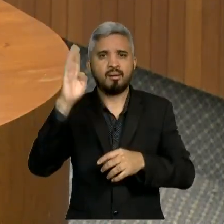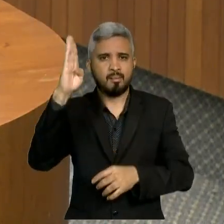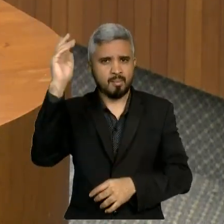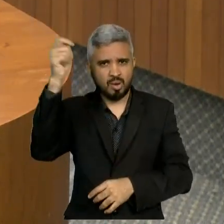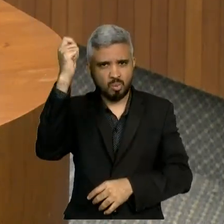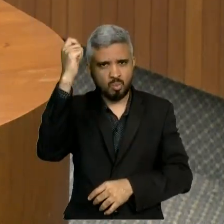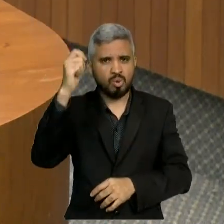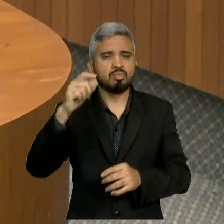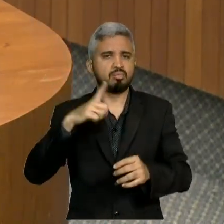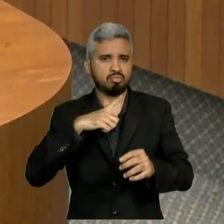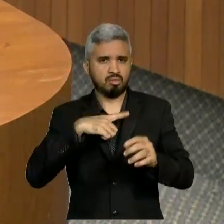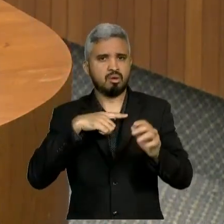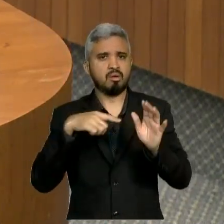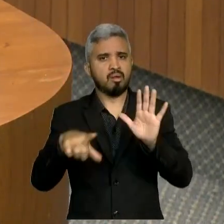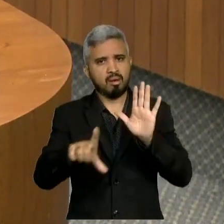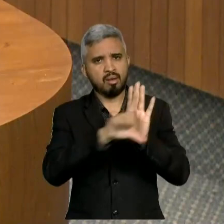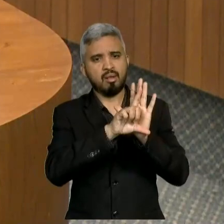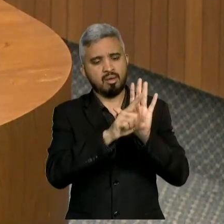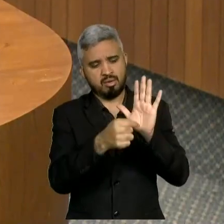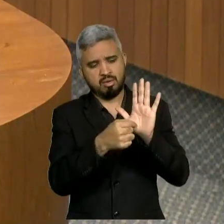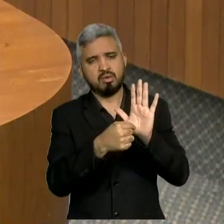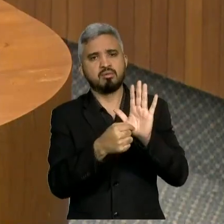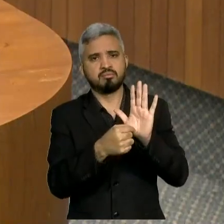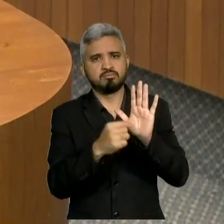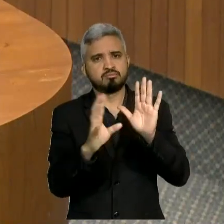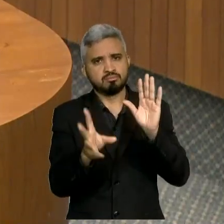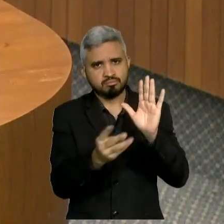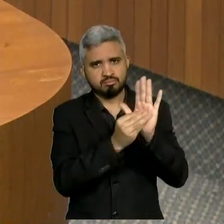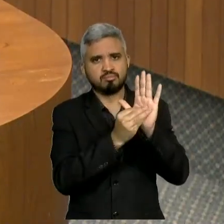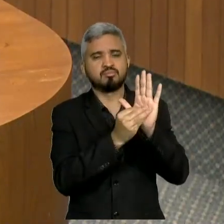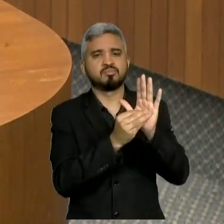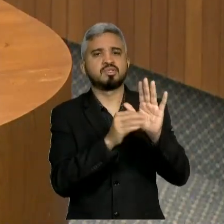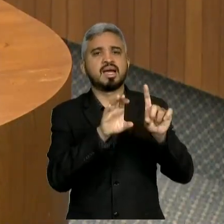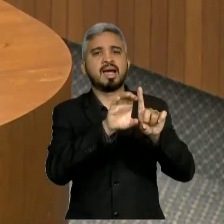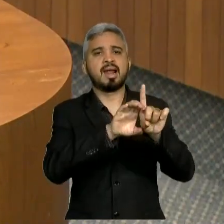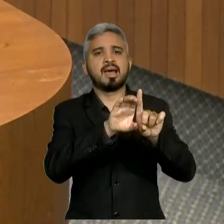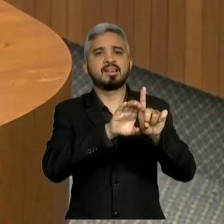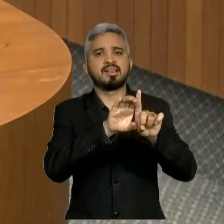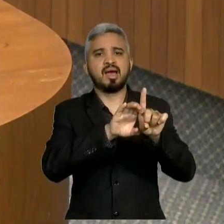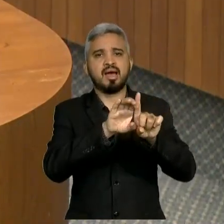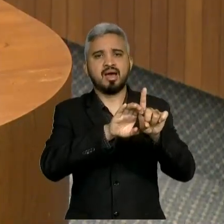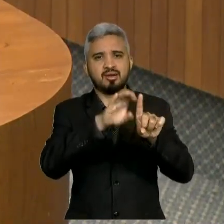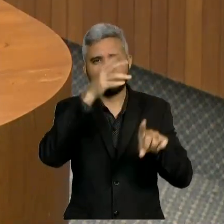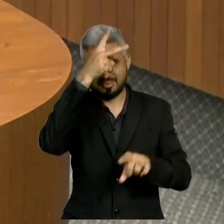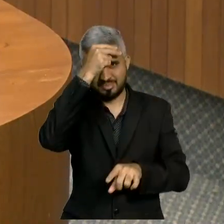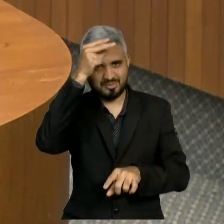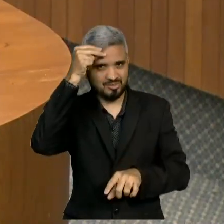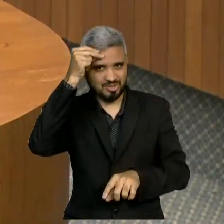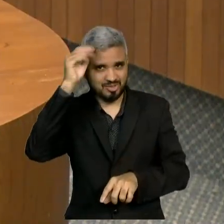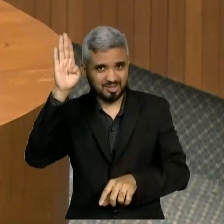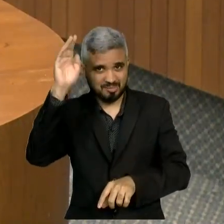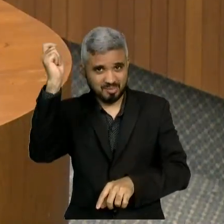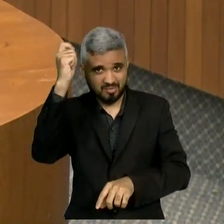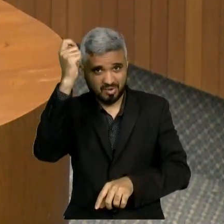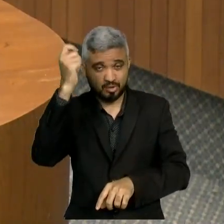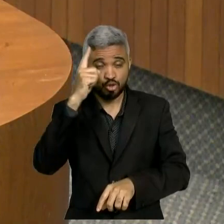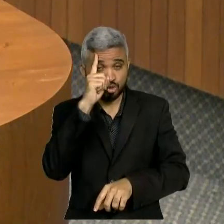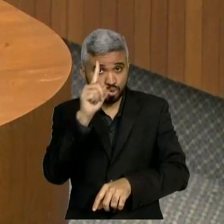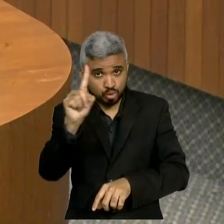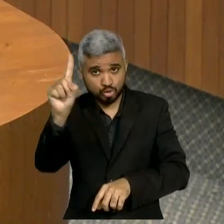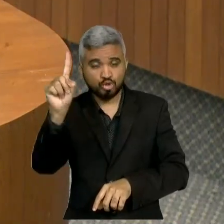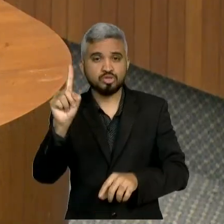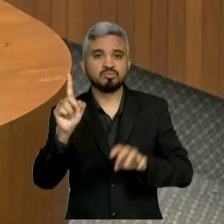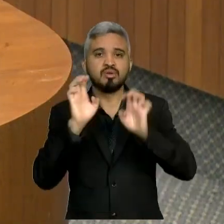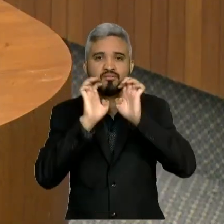também, regulamentando e incluindo no calendário do município, como dia do evangélico, que a gente realizava uma grande